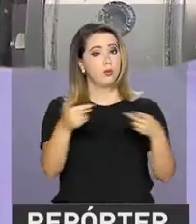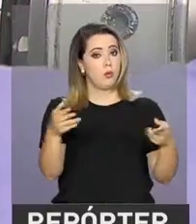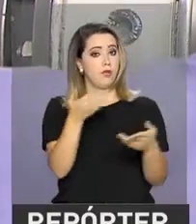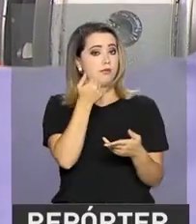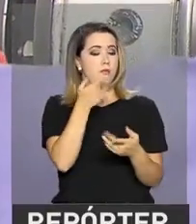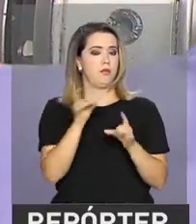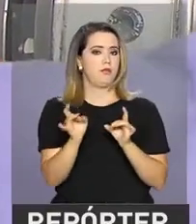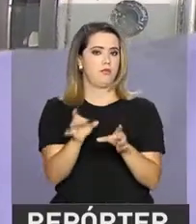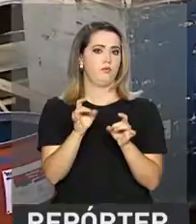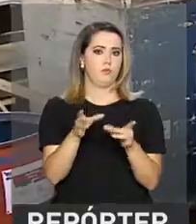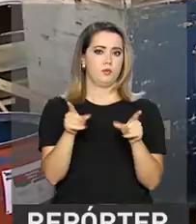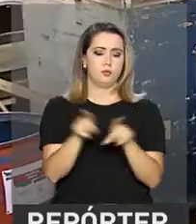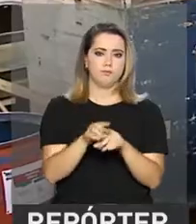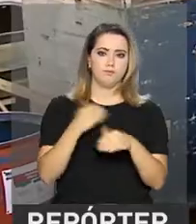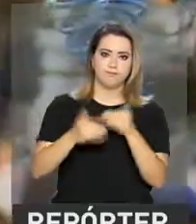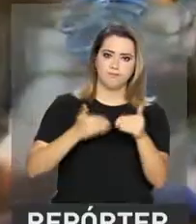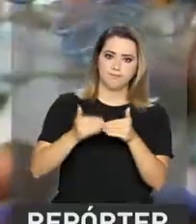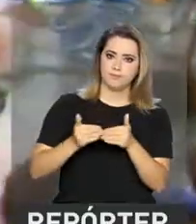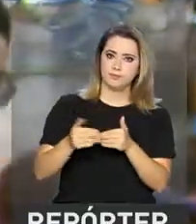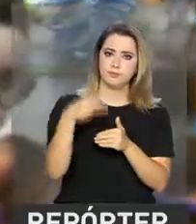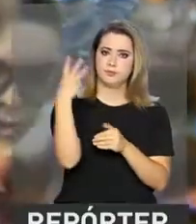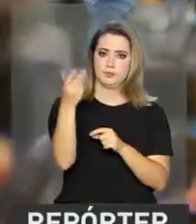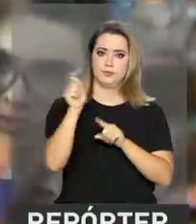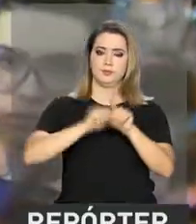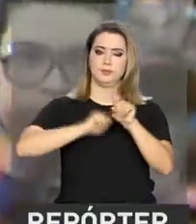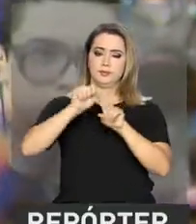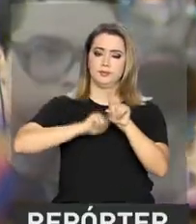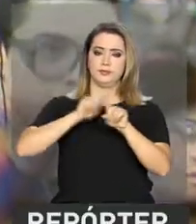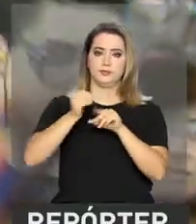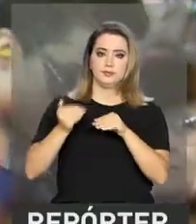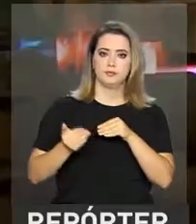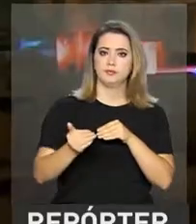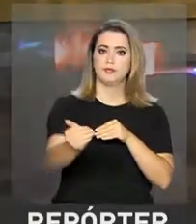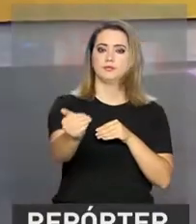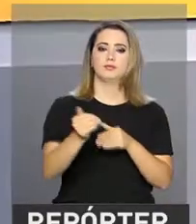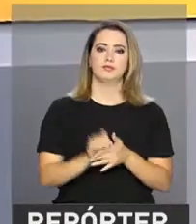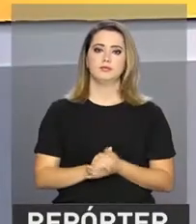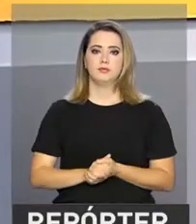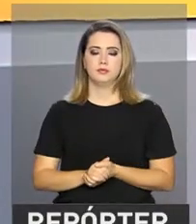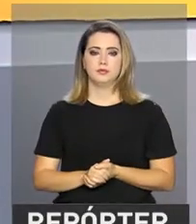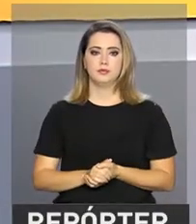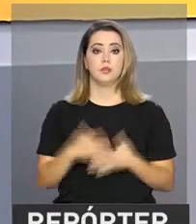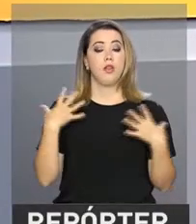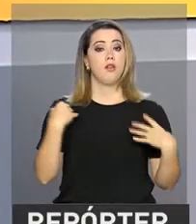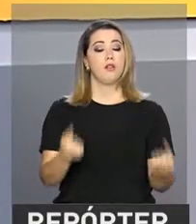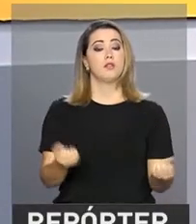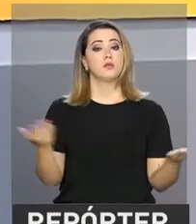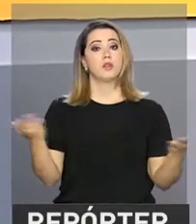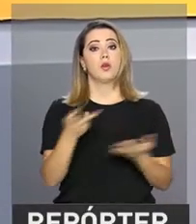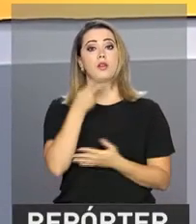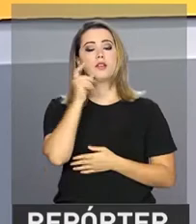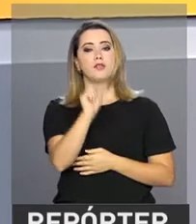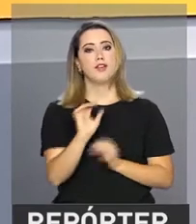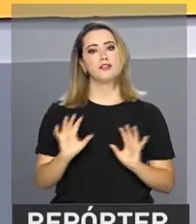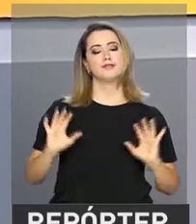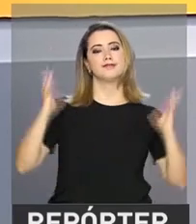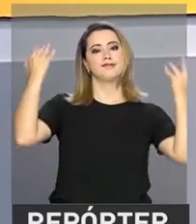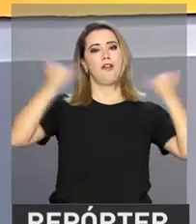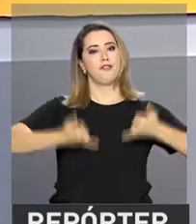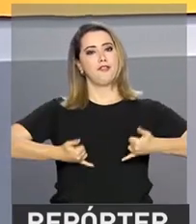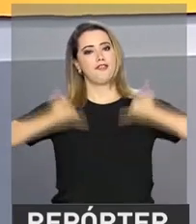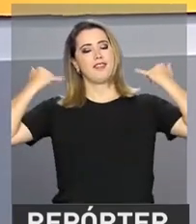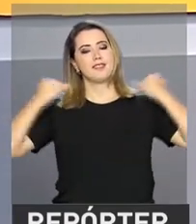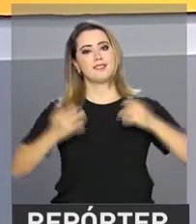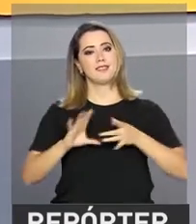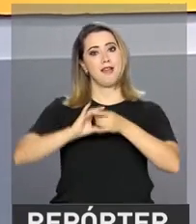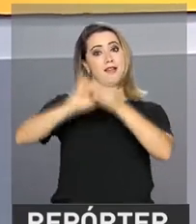produtos alimentícios, em expansão pelo 3º mês seguido. Nós vamos agora falar da Festa da